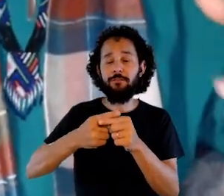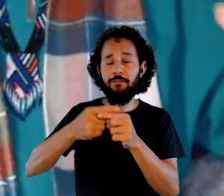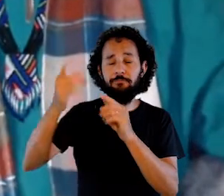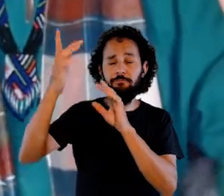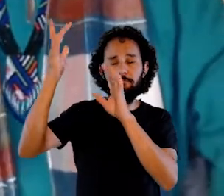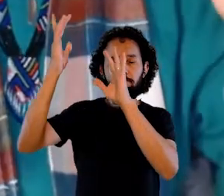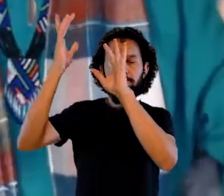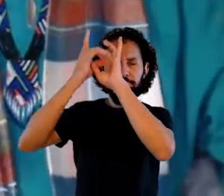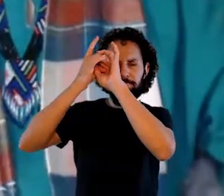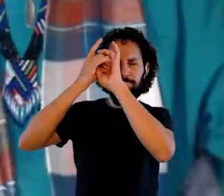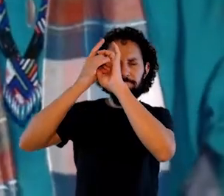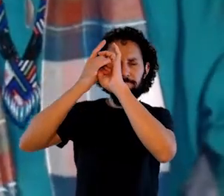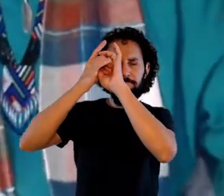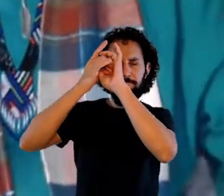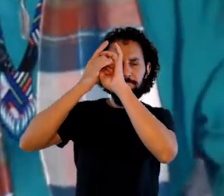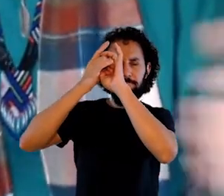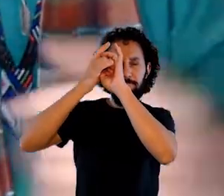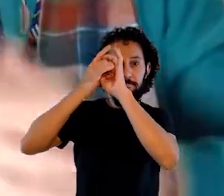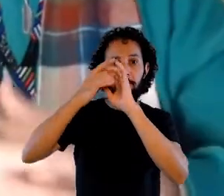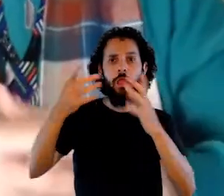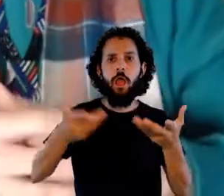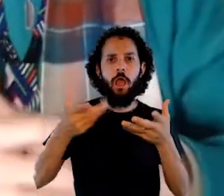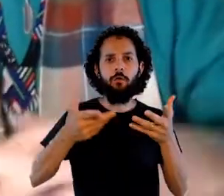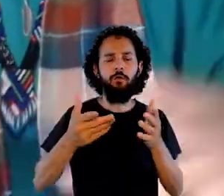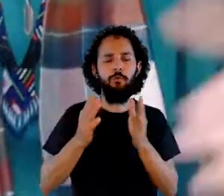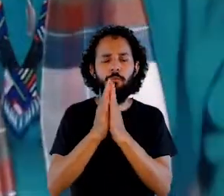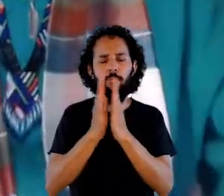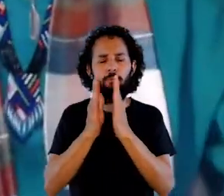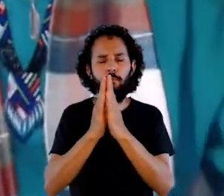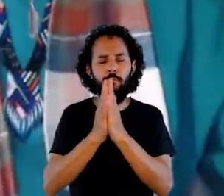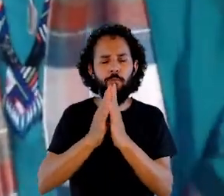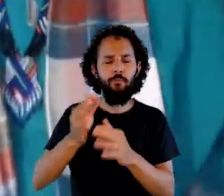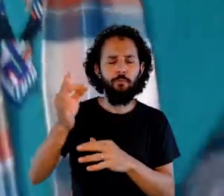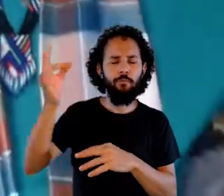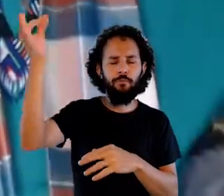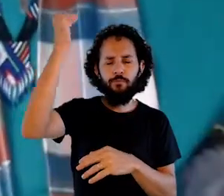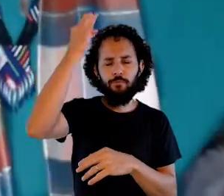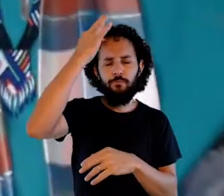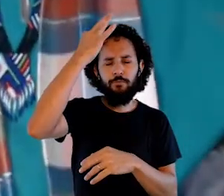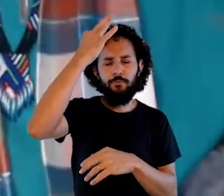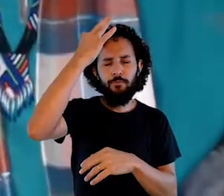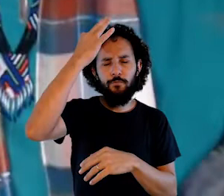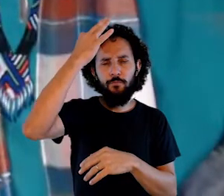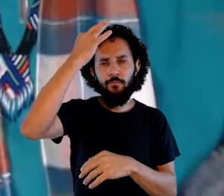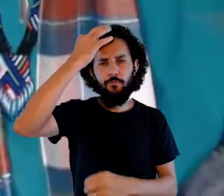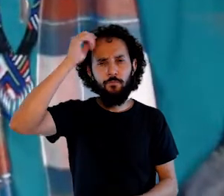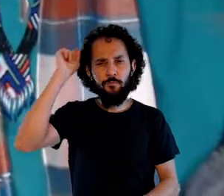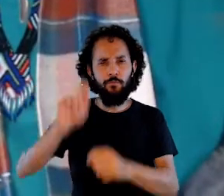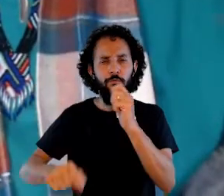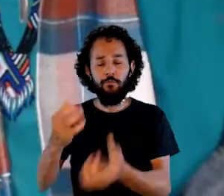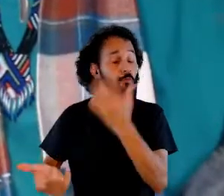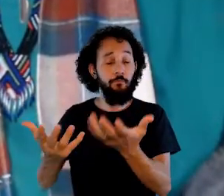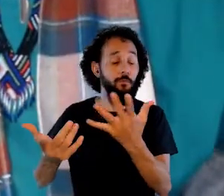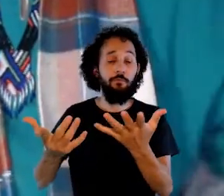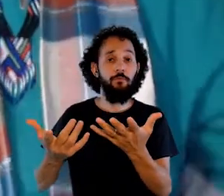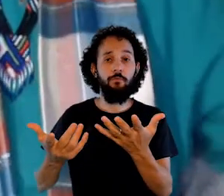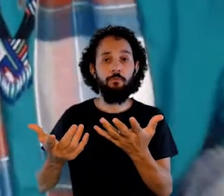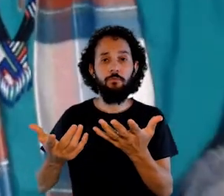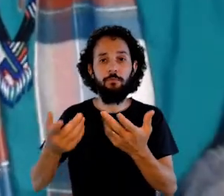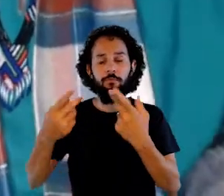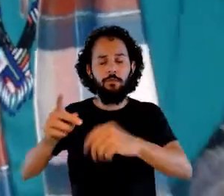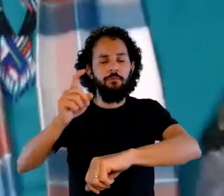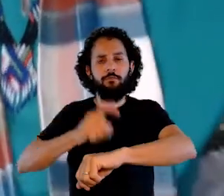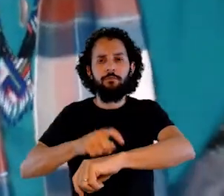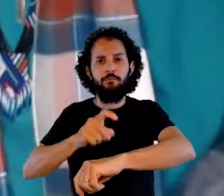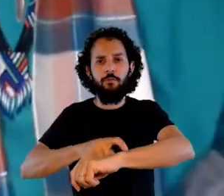Atenção, agora eu vou invocar aqui o espírito do fogo. Nesse instante, vamos